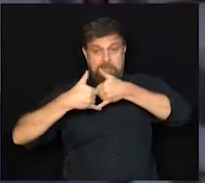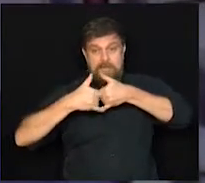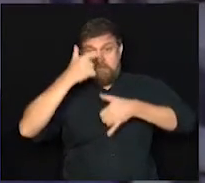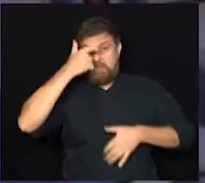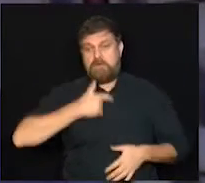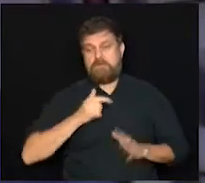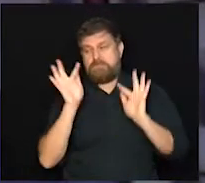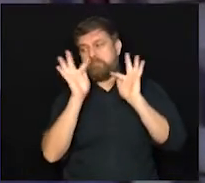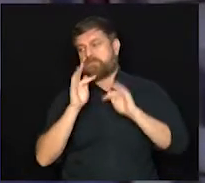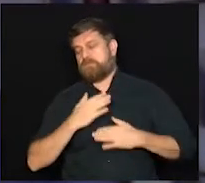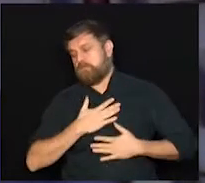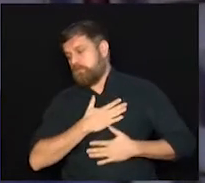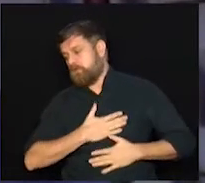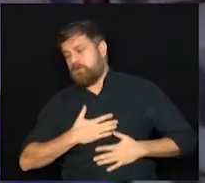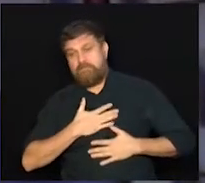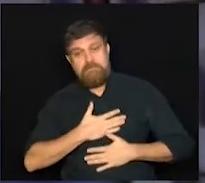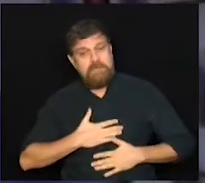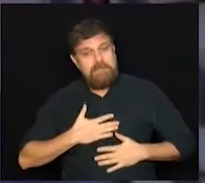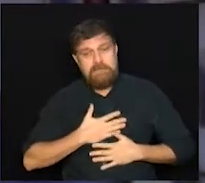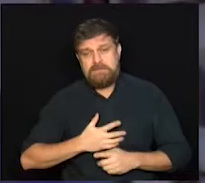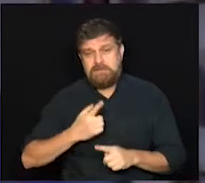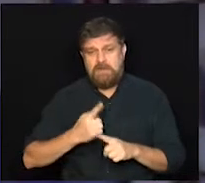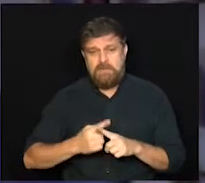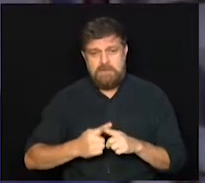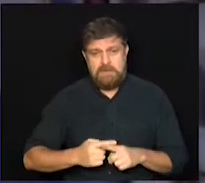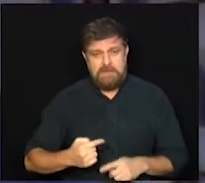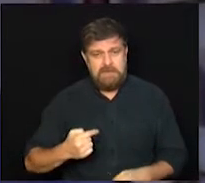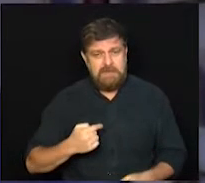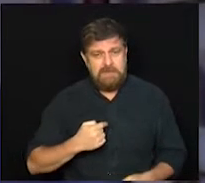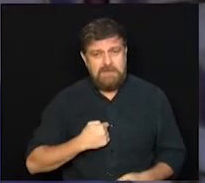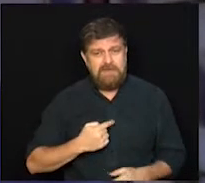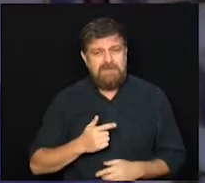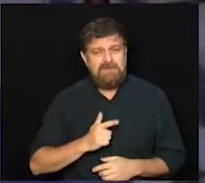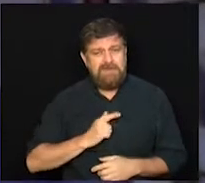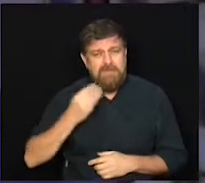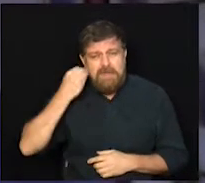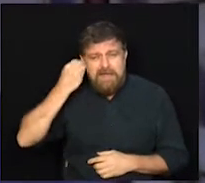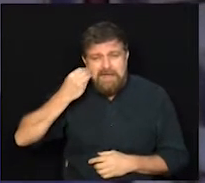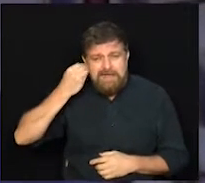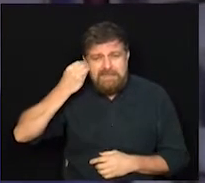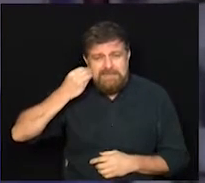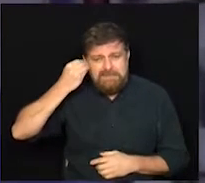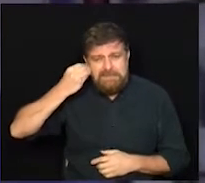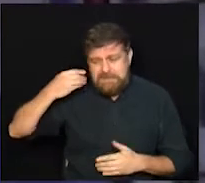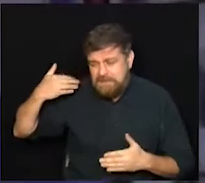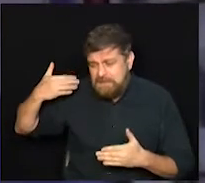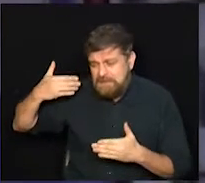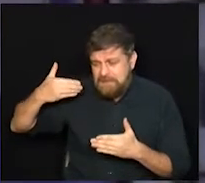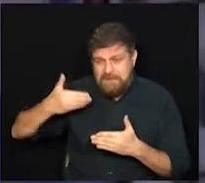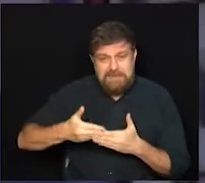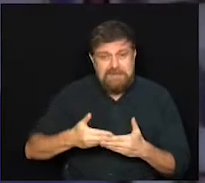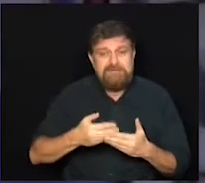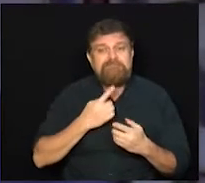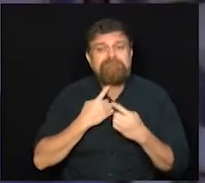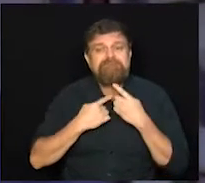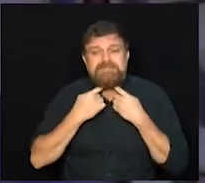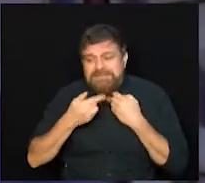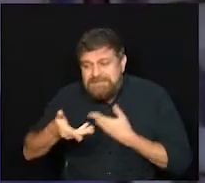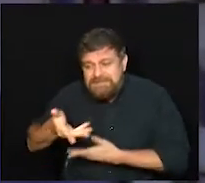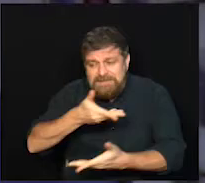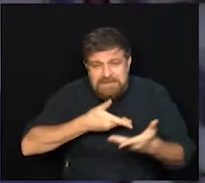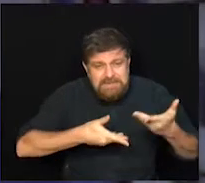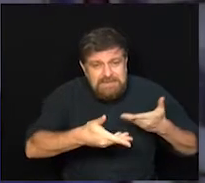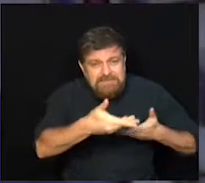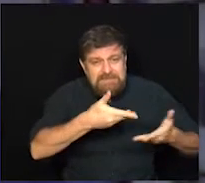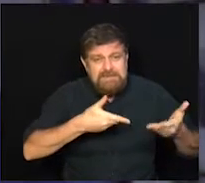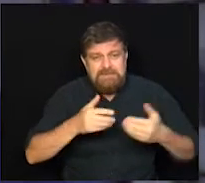feliz, porque eu tenho uma experiência importante para dividir com vocês,